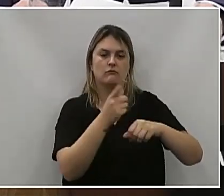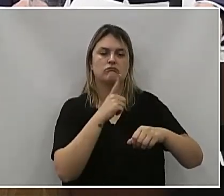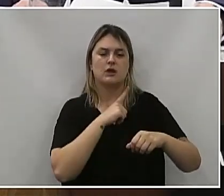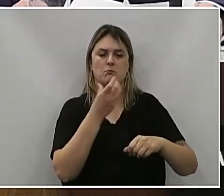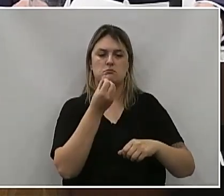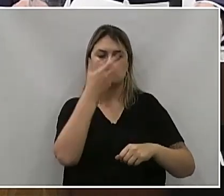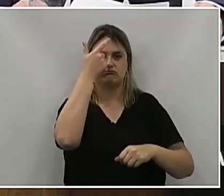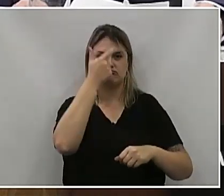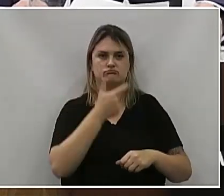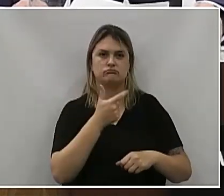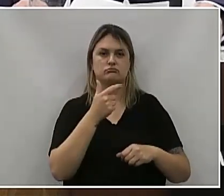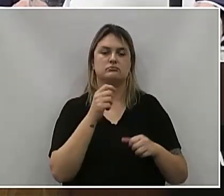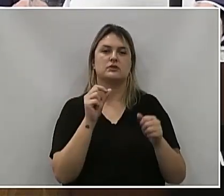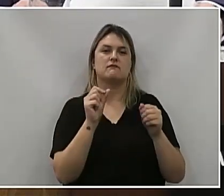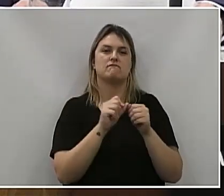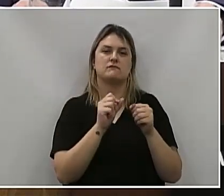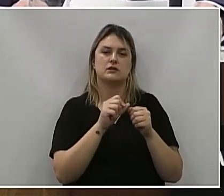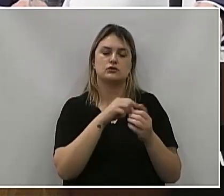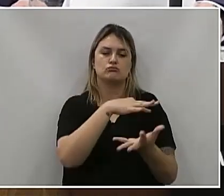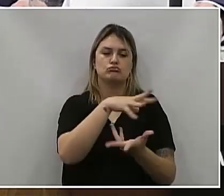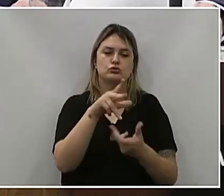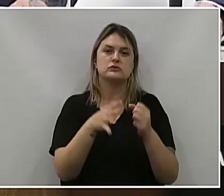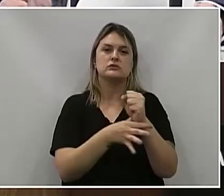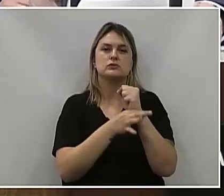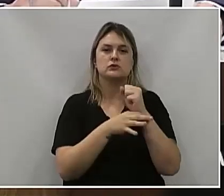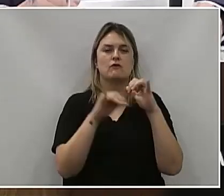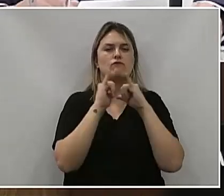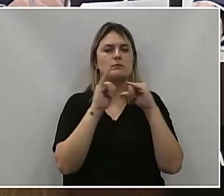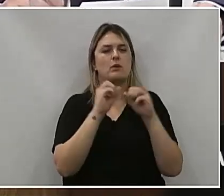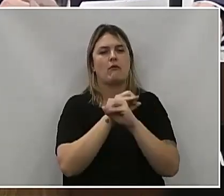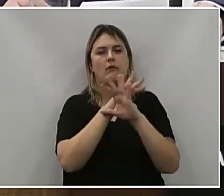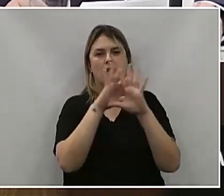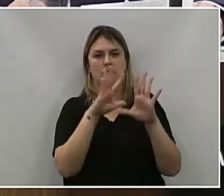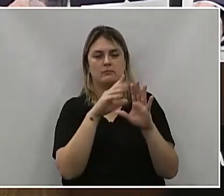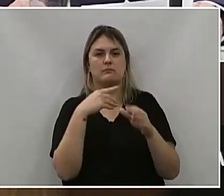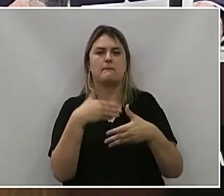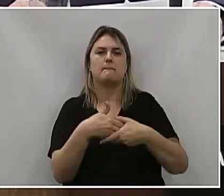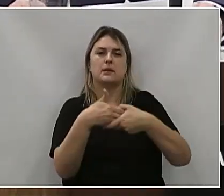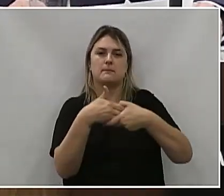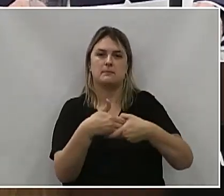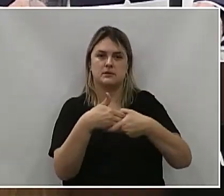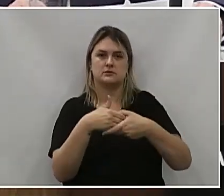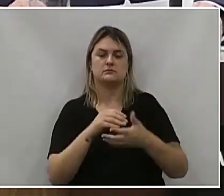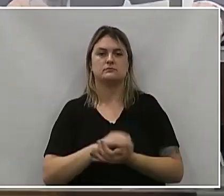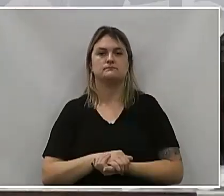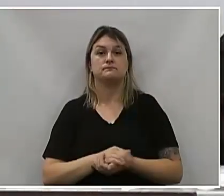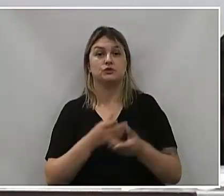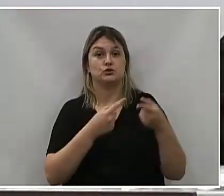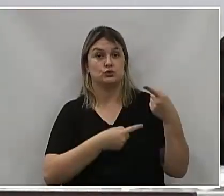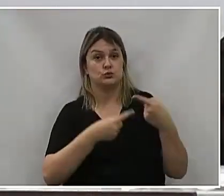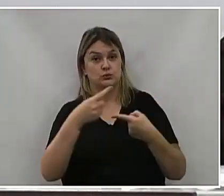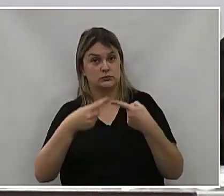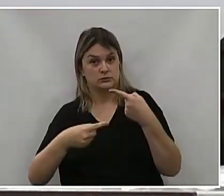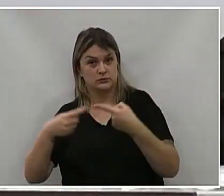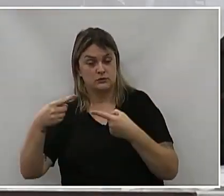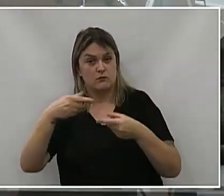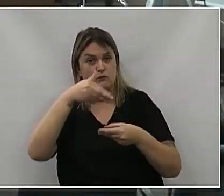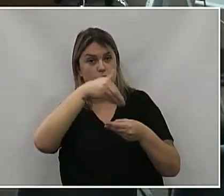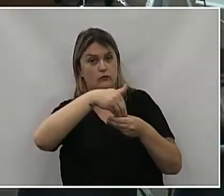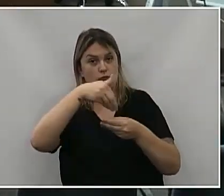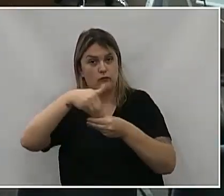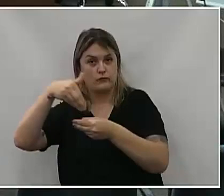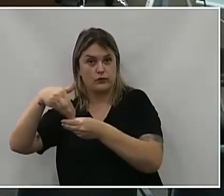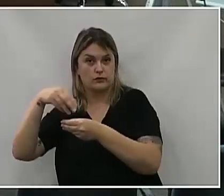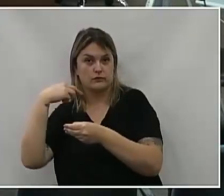diligências modam um mundo financeiramente mais seguro e transparente para nós. Parabéns, contadores. Em discussão, em